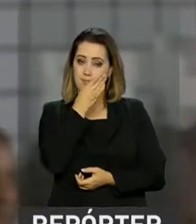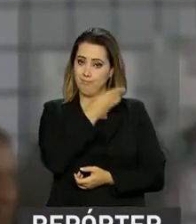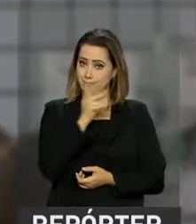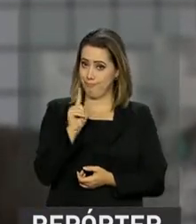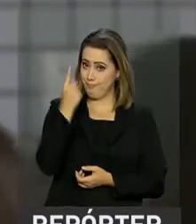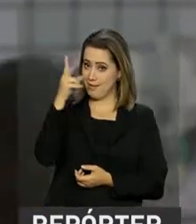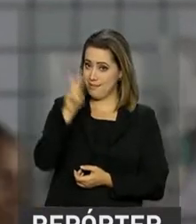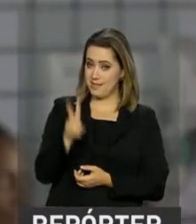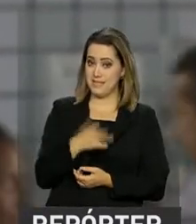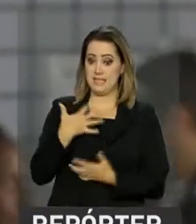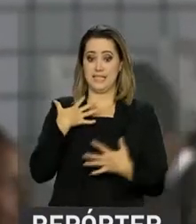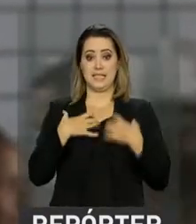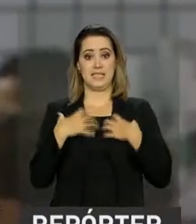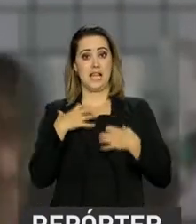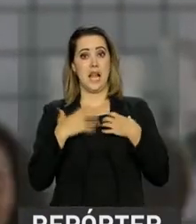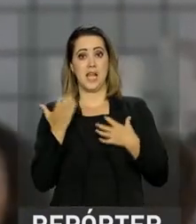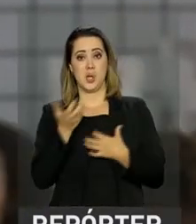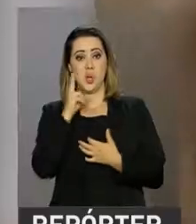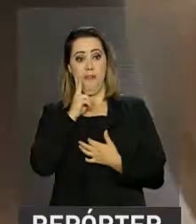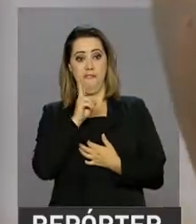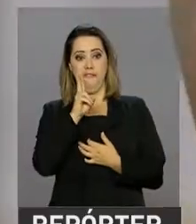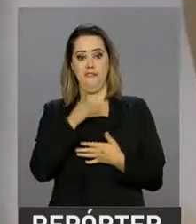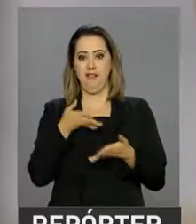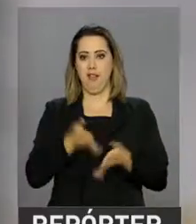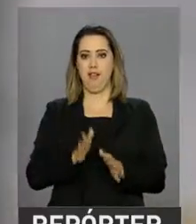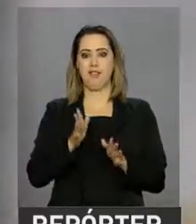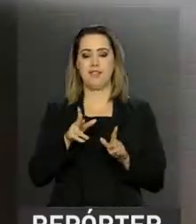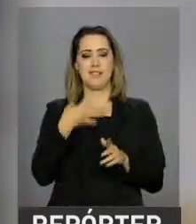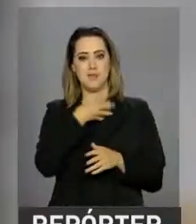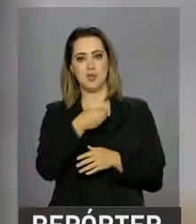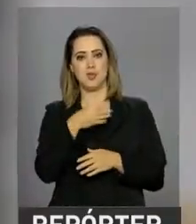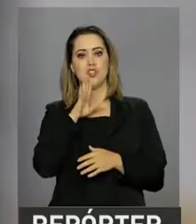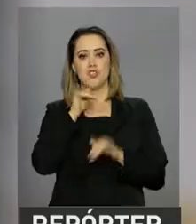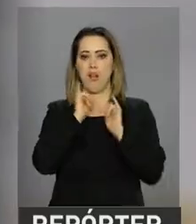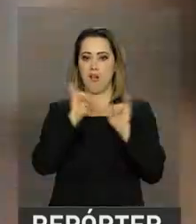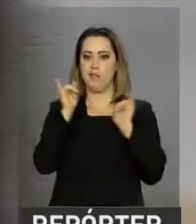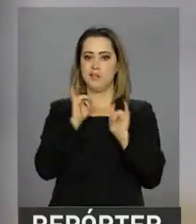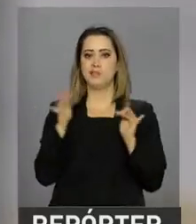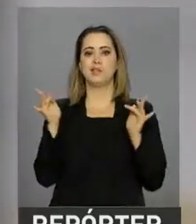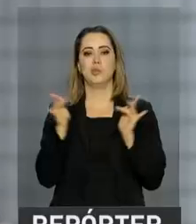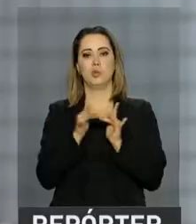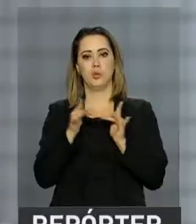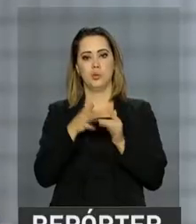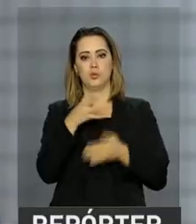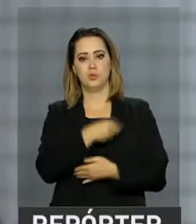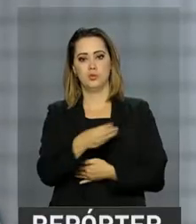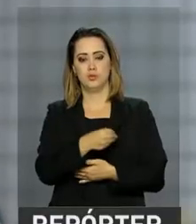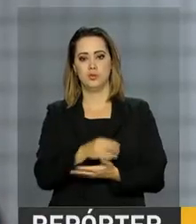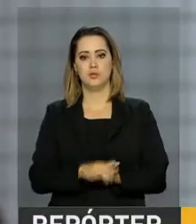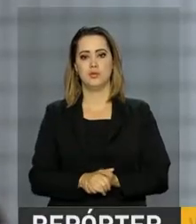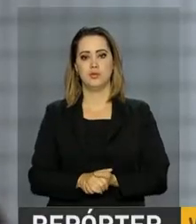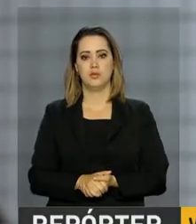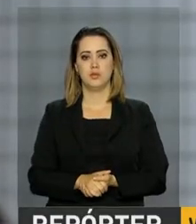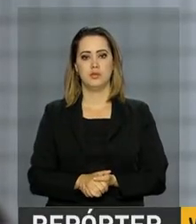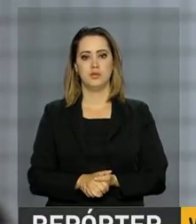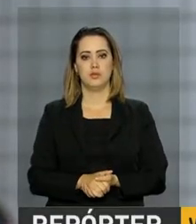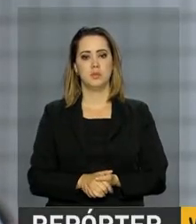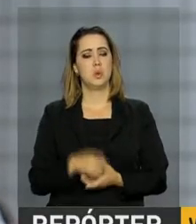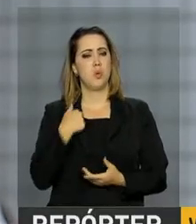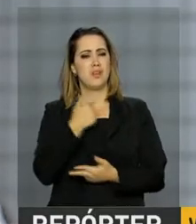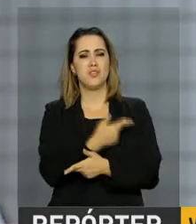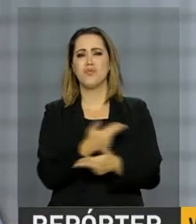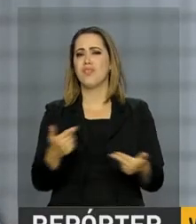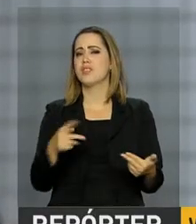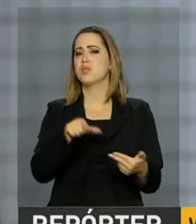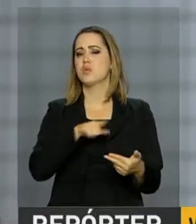diz que está ansioso pela chegada do filho e já faz campanha a favor da amamentação. Devido aos nutrientes, né, que